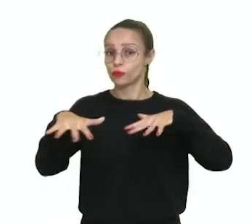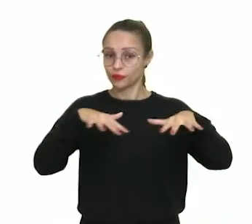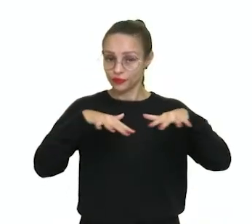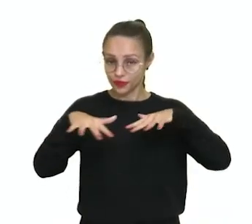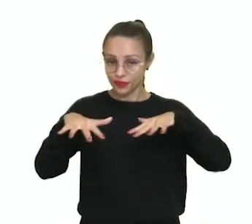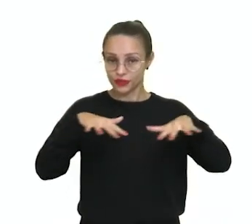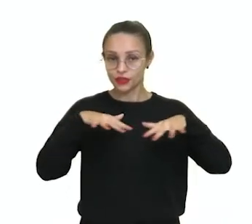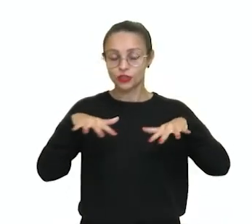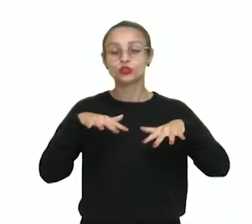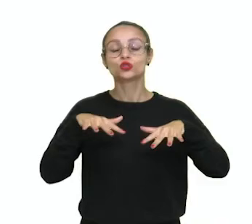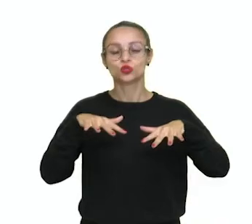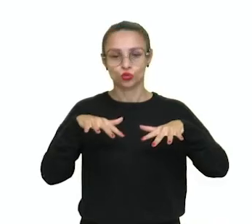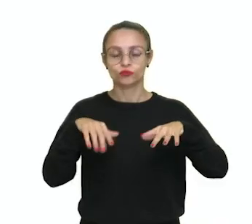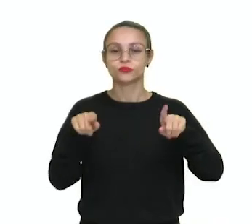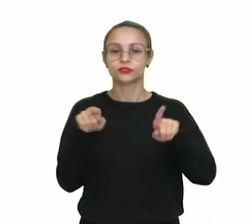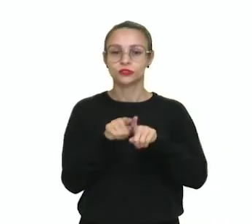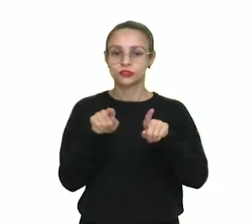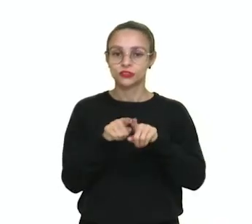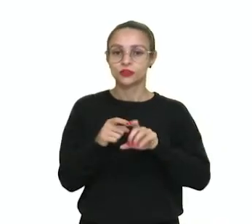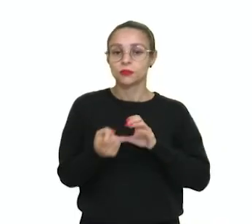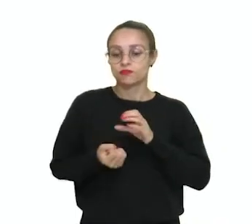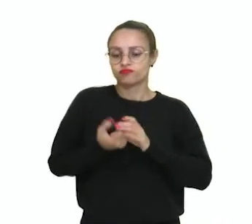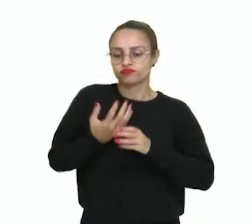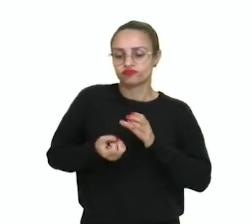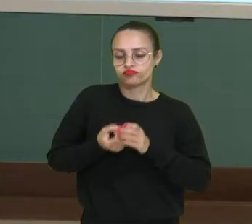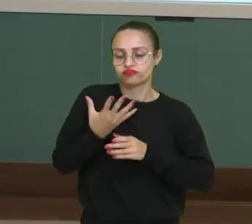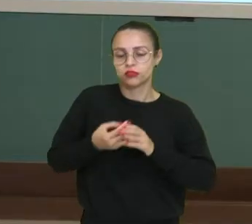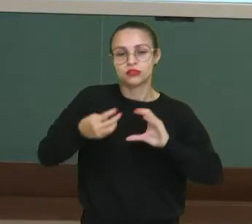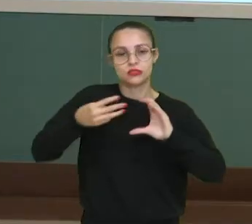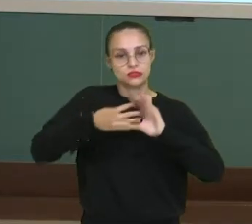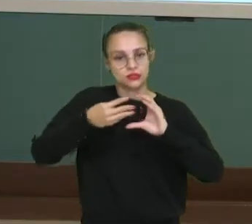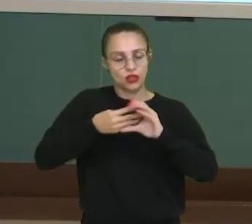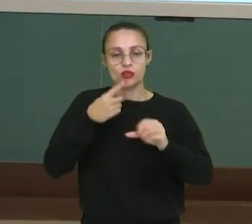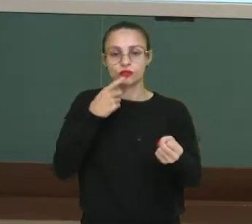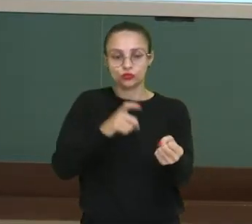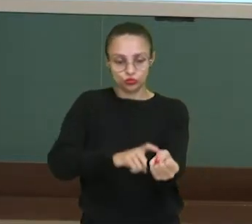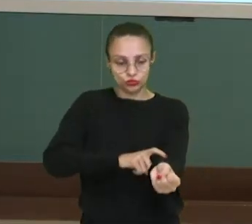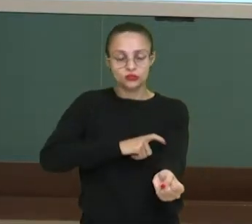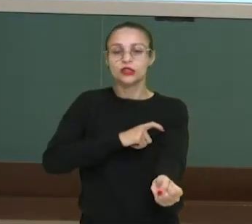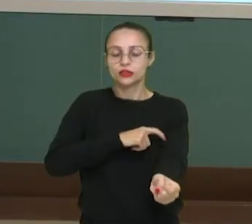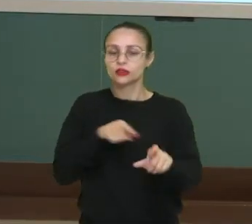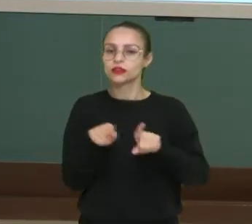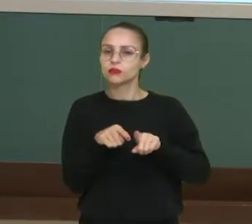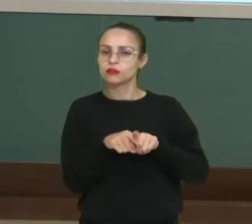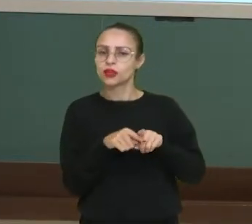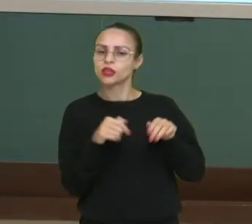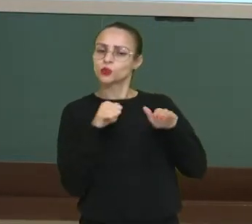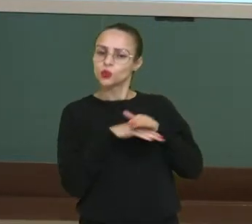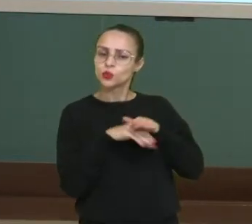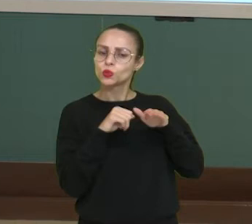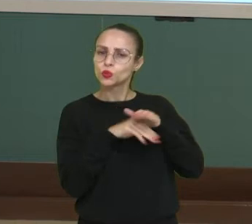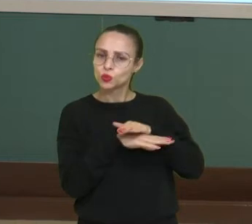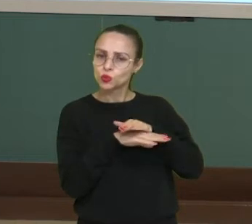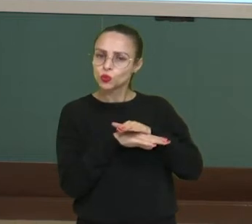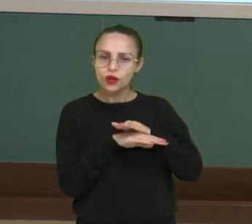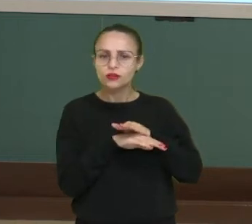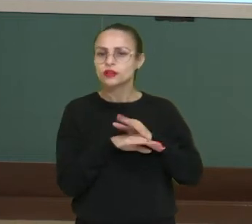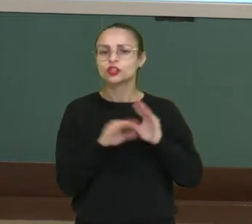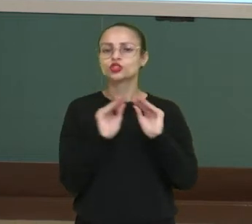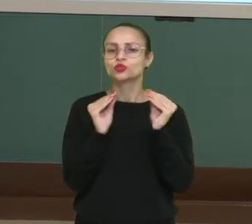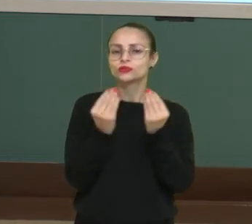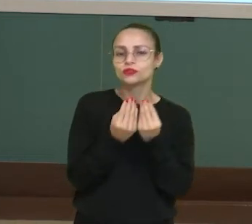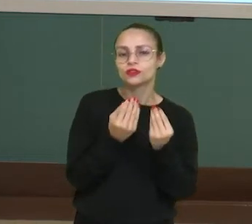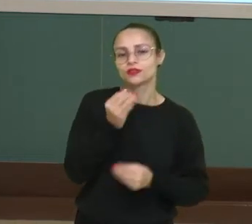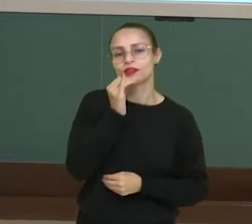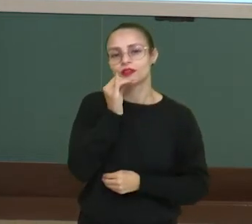movimento, produção de células do sangue e armazenamento de substâncias, como cálcio e fósforo. Por isso que